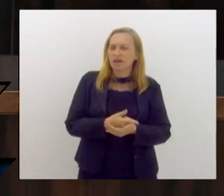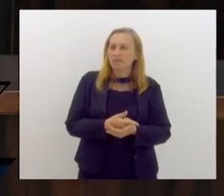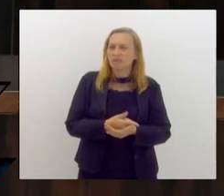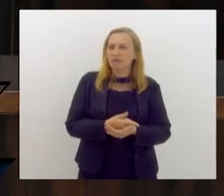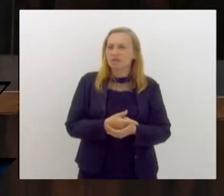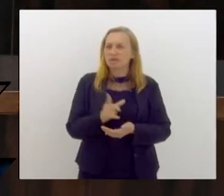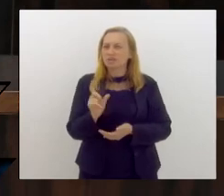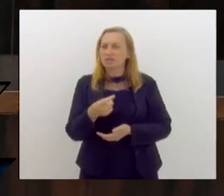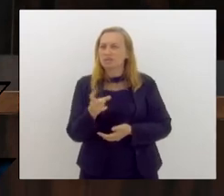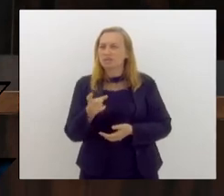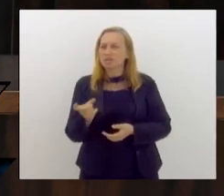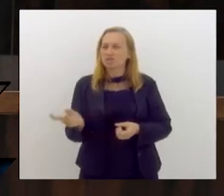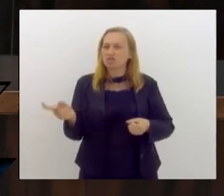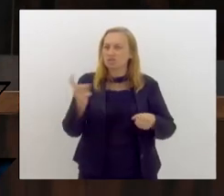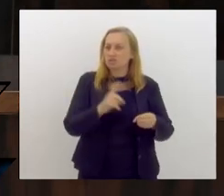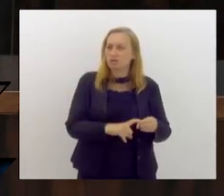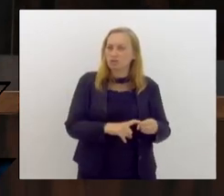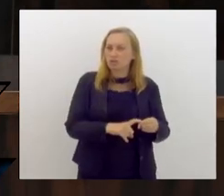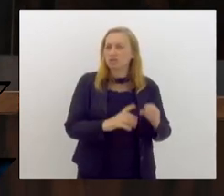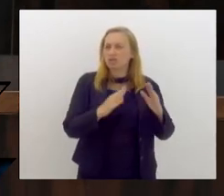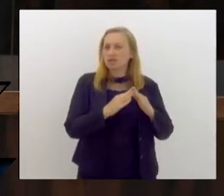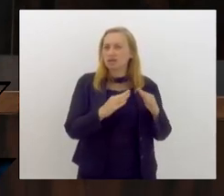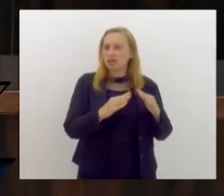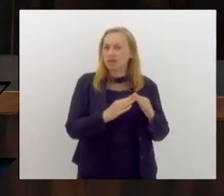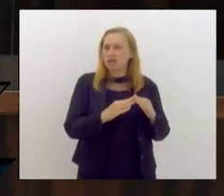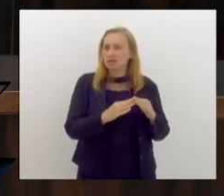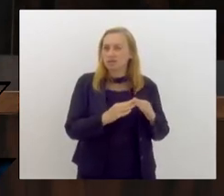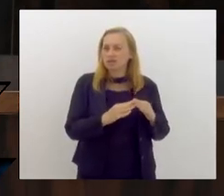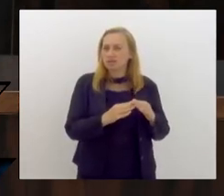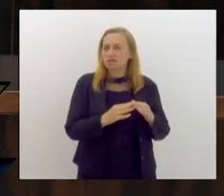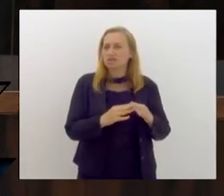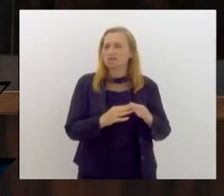retorno até a residência neste,